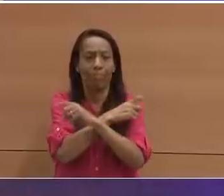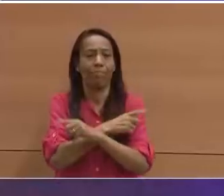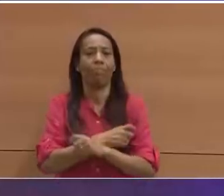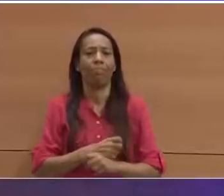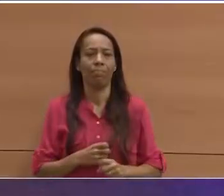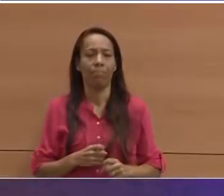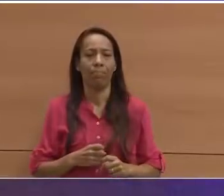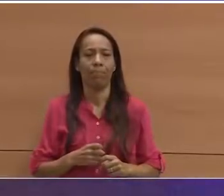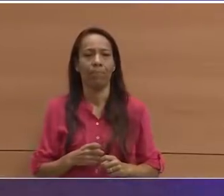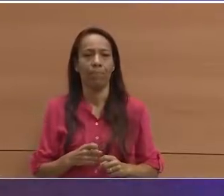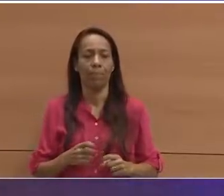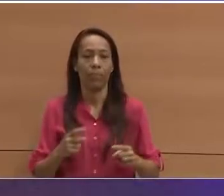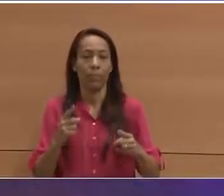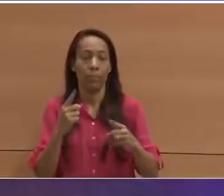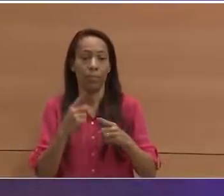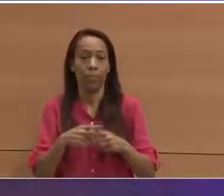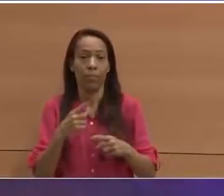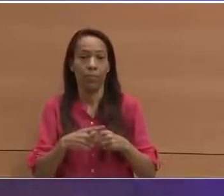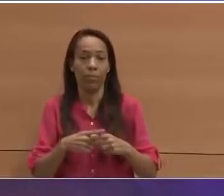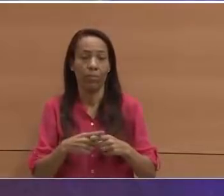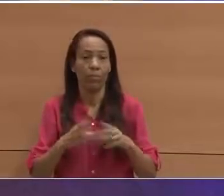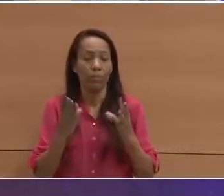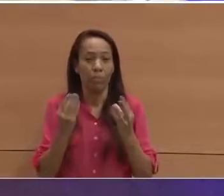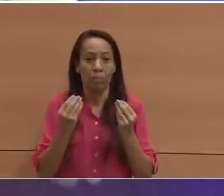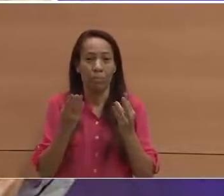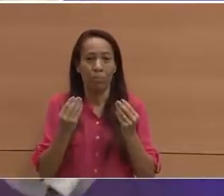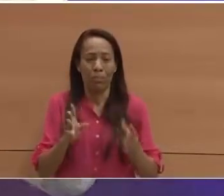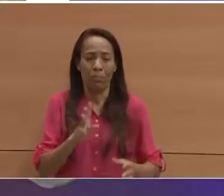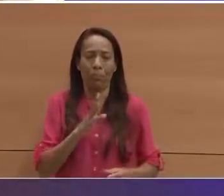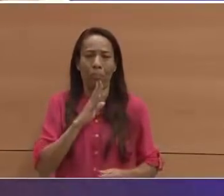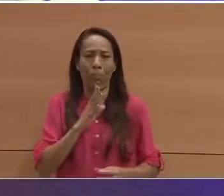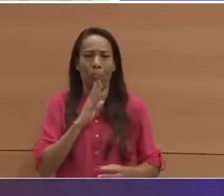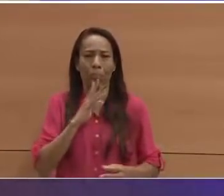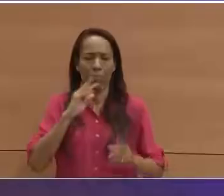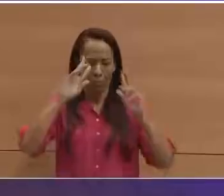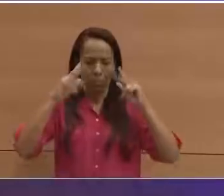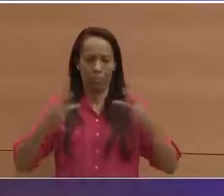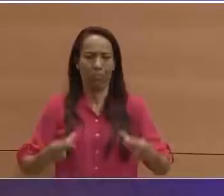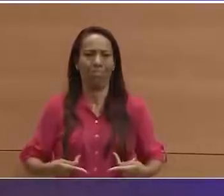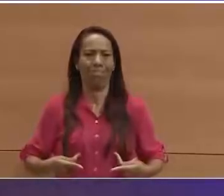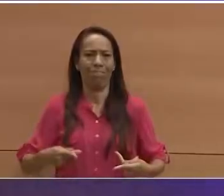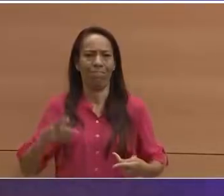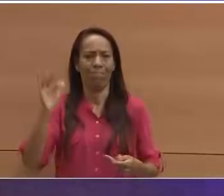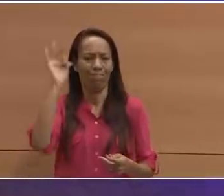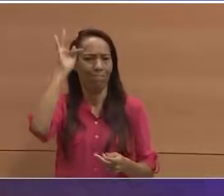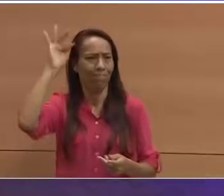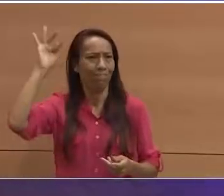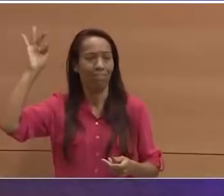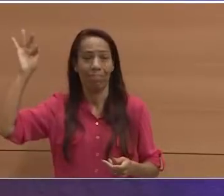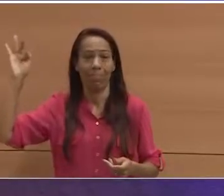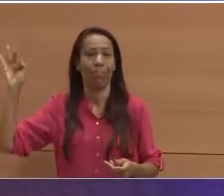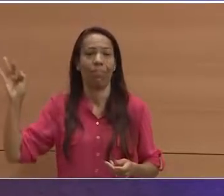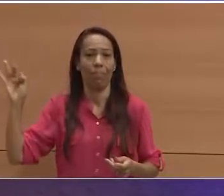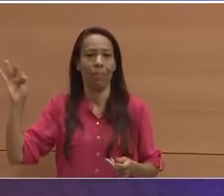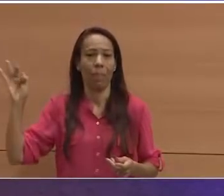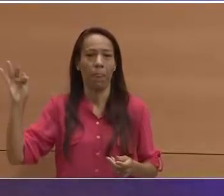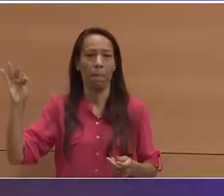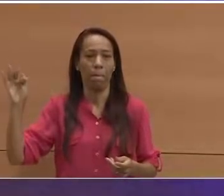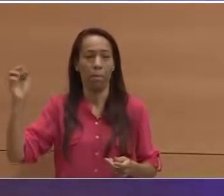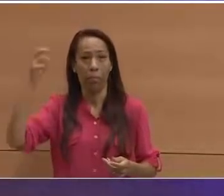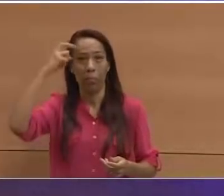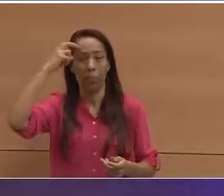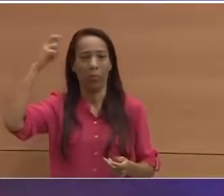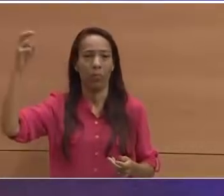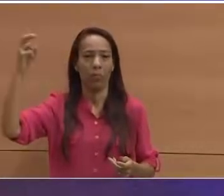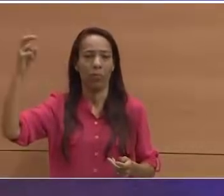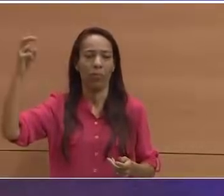dados para o conhecimento, para a sabedoria humana, irmãos, não sair da esfera do